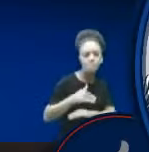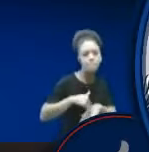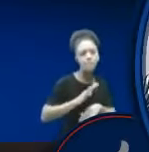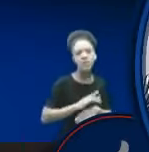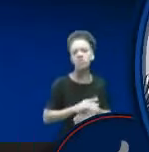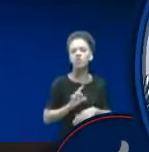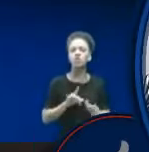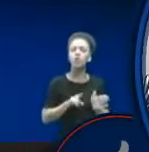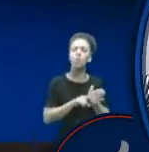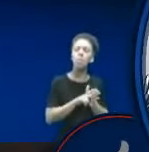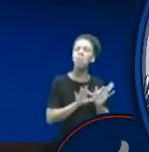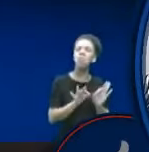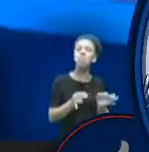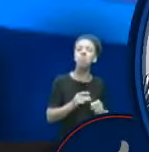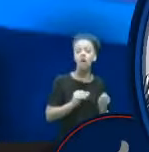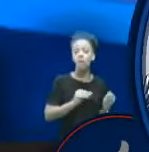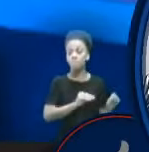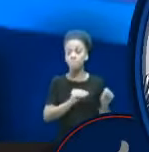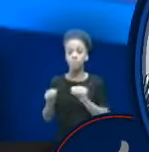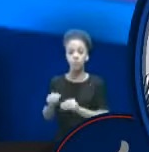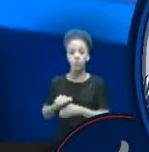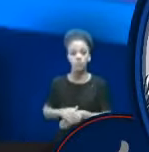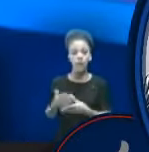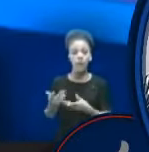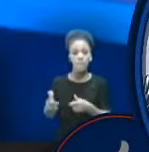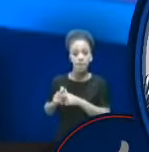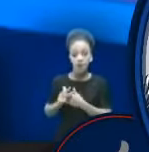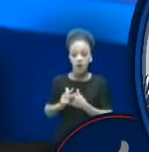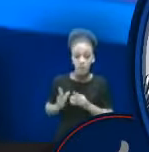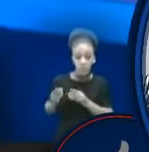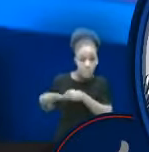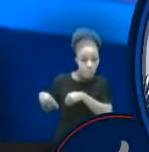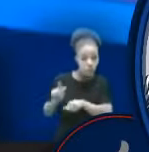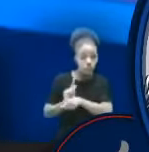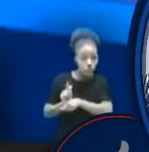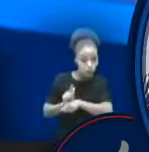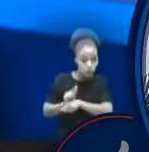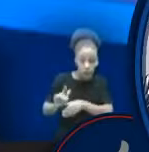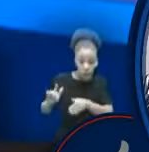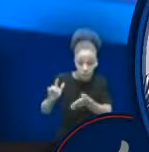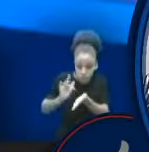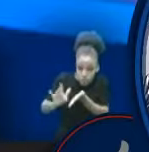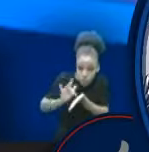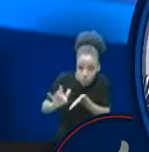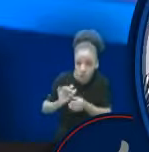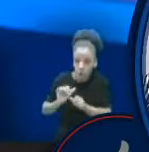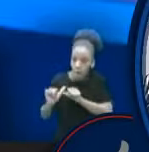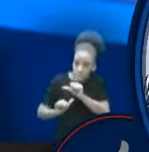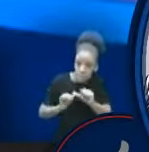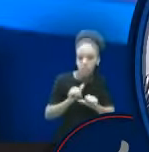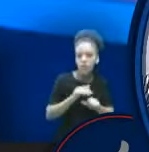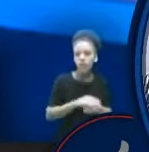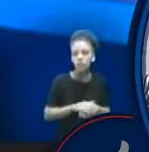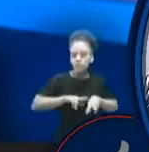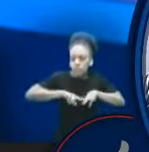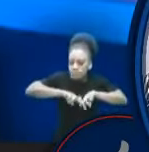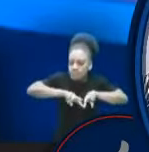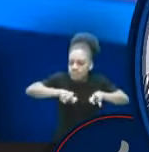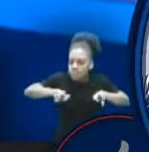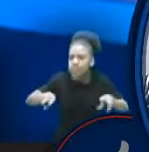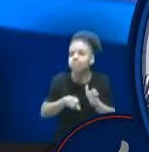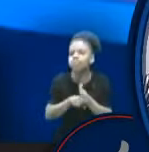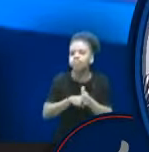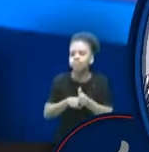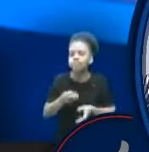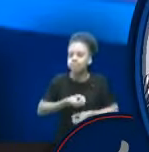que uma pesquisa. Ele passa a ser uma ferramenta de gestão. Nós modernizamos a captura de dados, ampliamos a quantidade